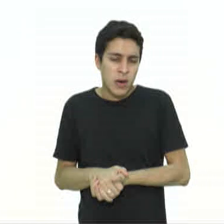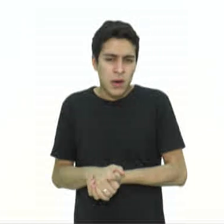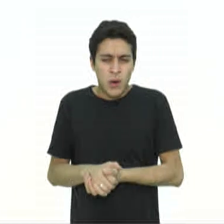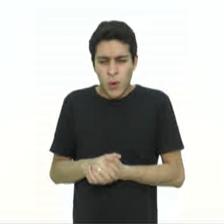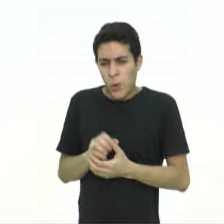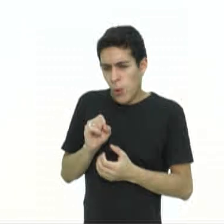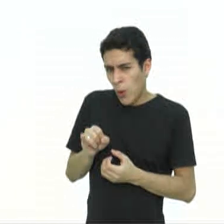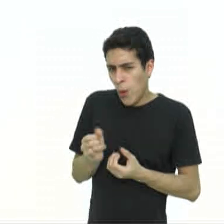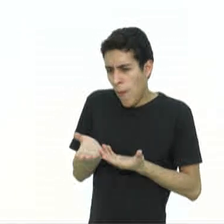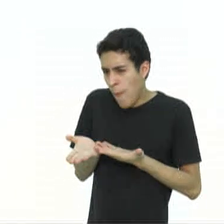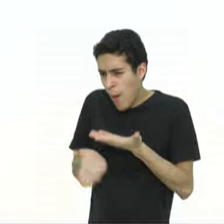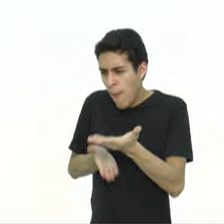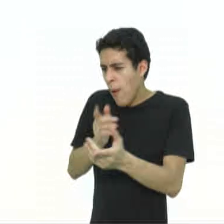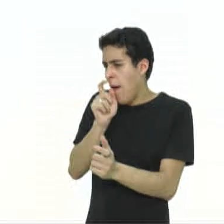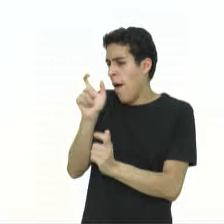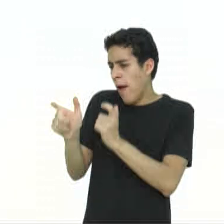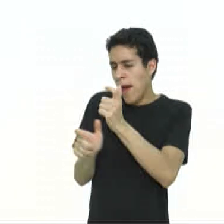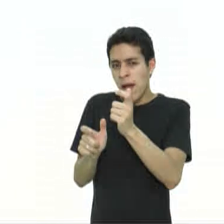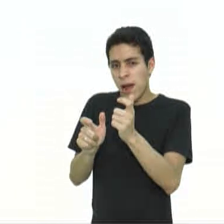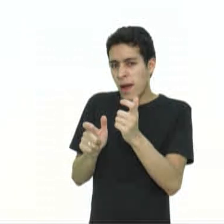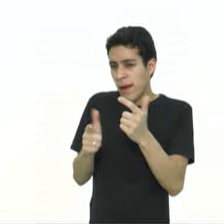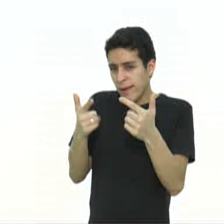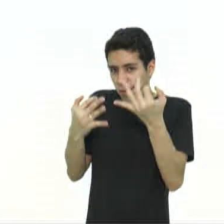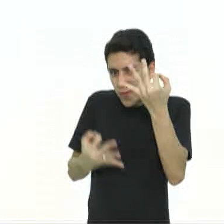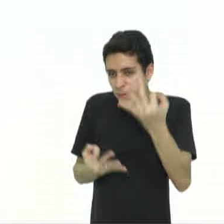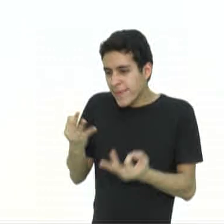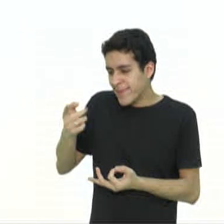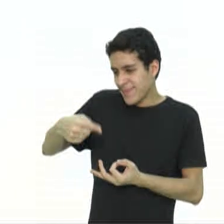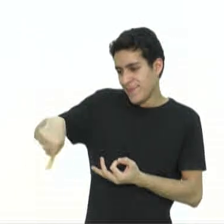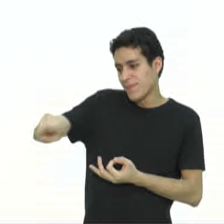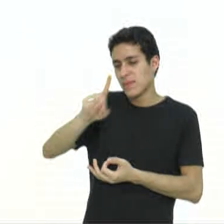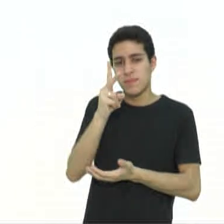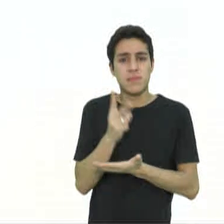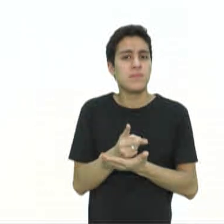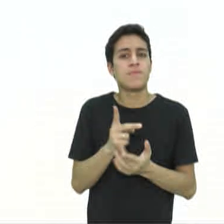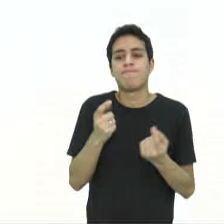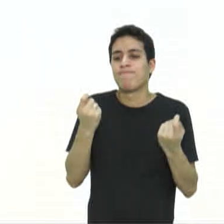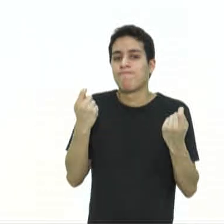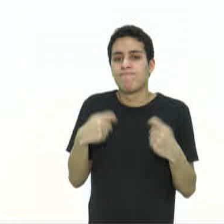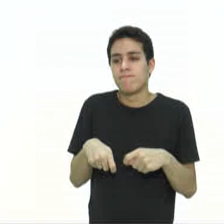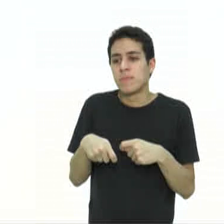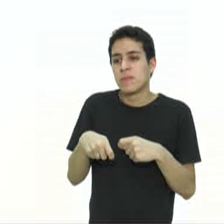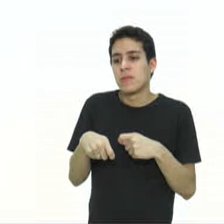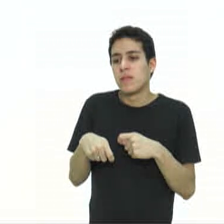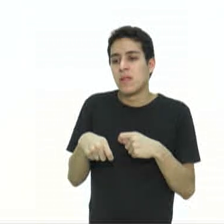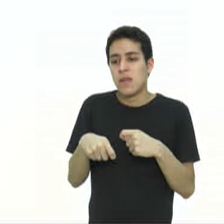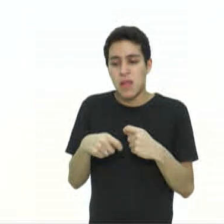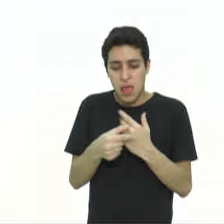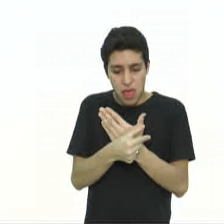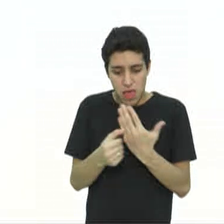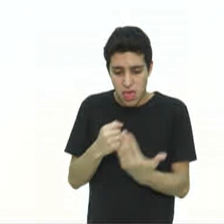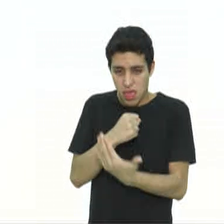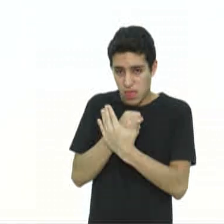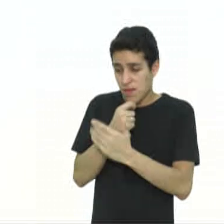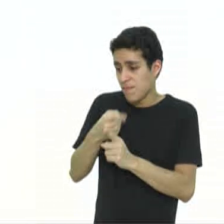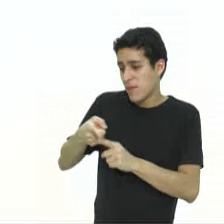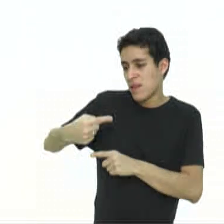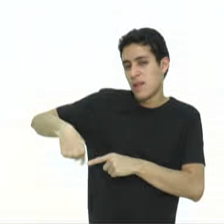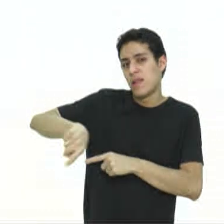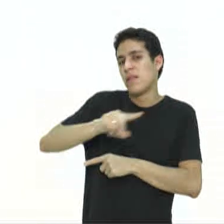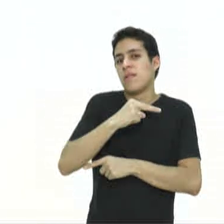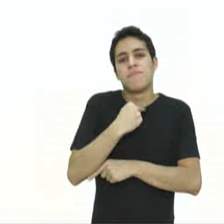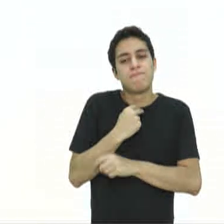são maltratados, insultados injustamente, têm sempre a necessidade do auxílio do seu autor, porque são incapazes de